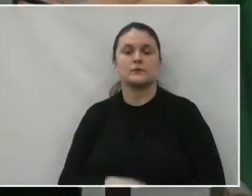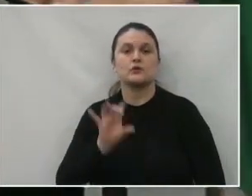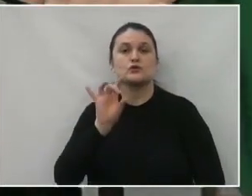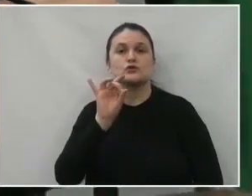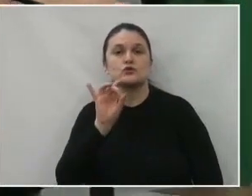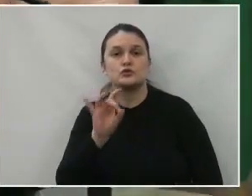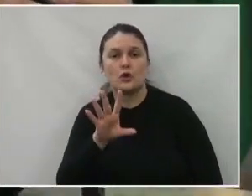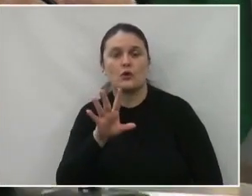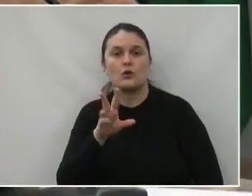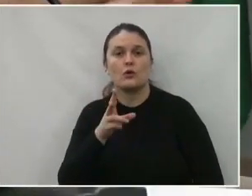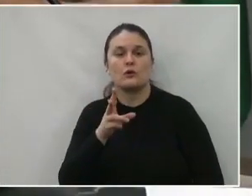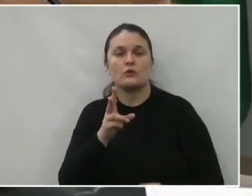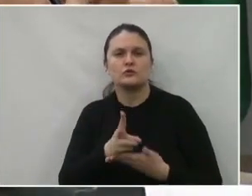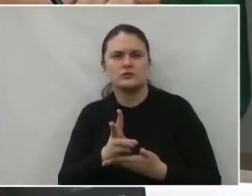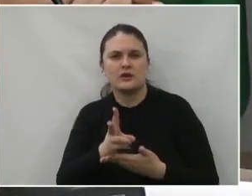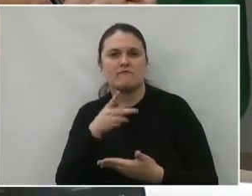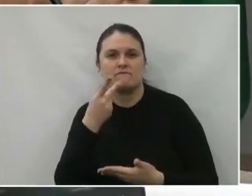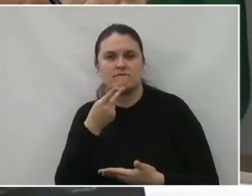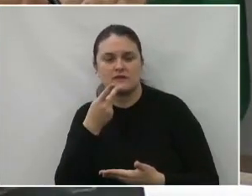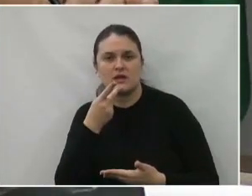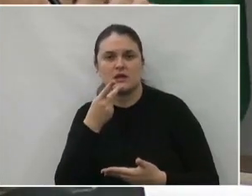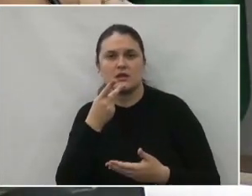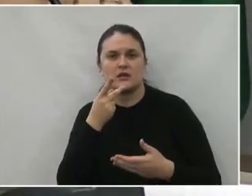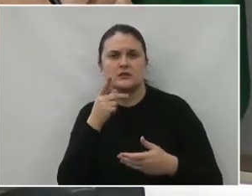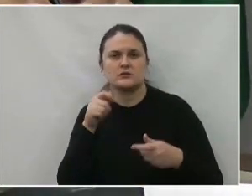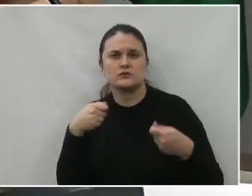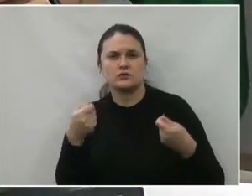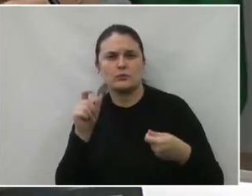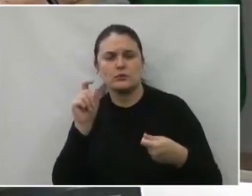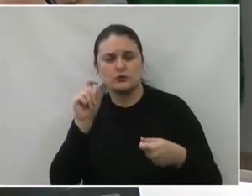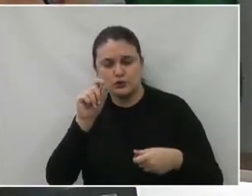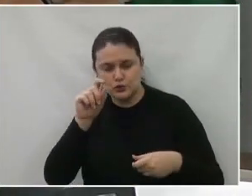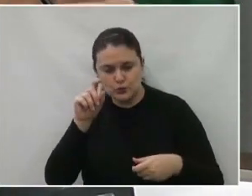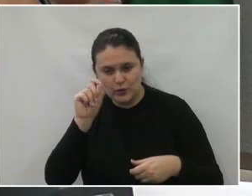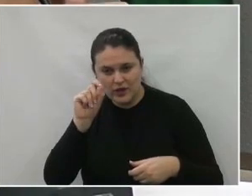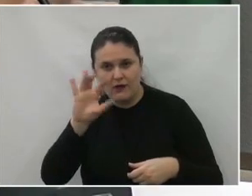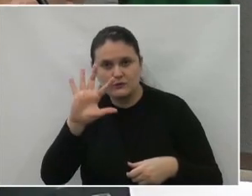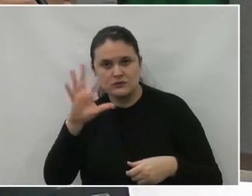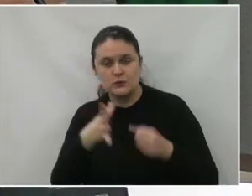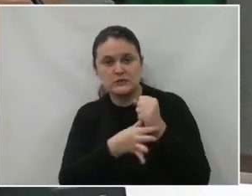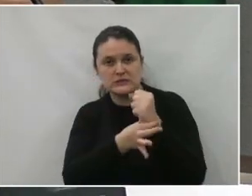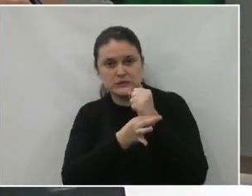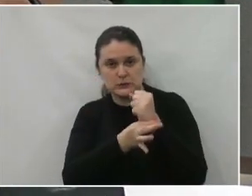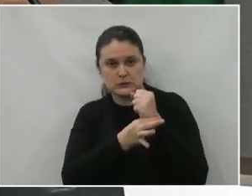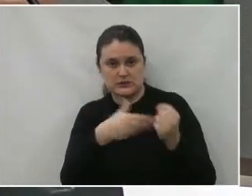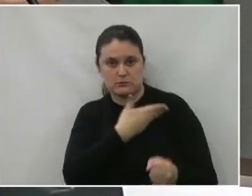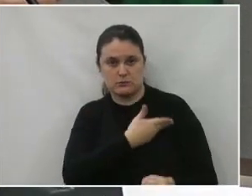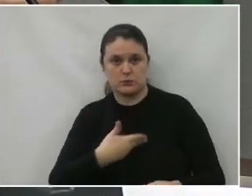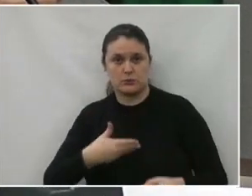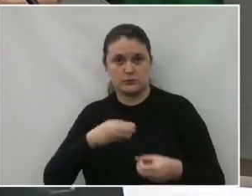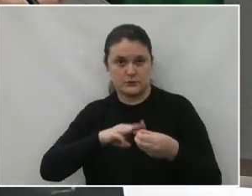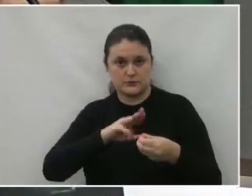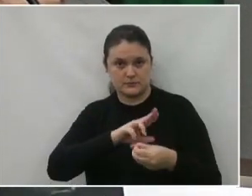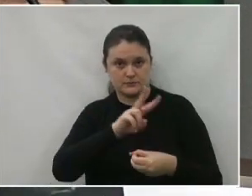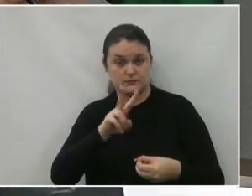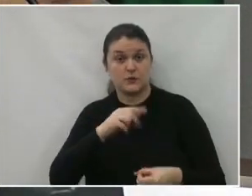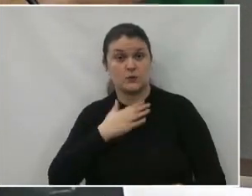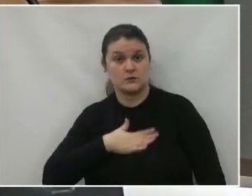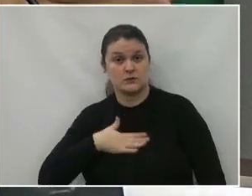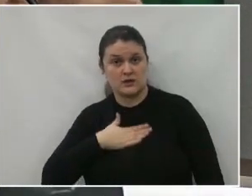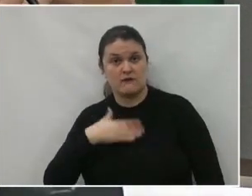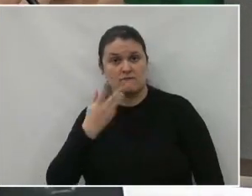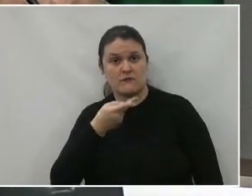Só para continuar a nossa fala a respeito deste fato acontecido na área de segurança pública aqui em União da Vitória, eu gostaria